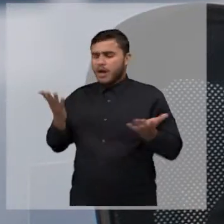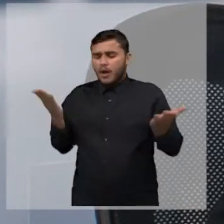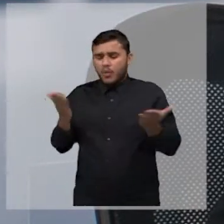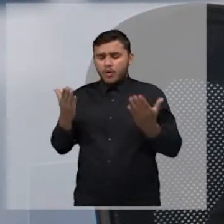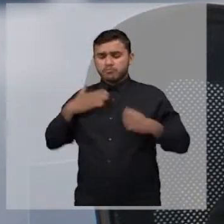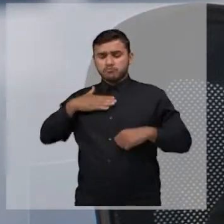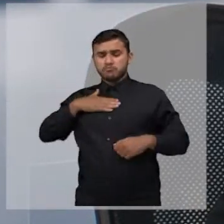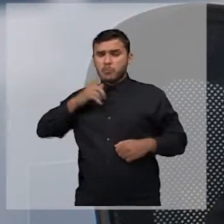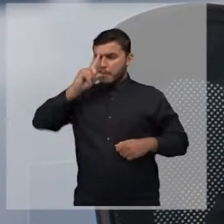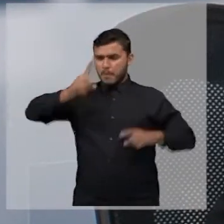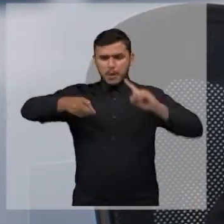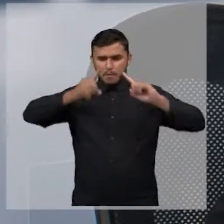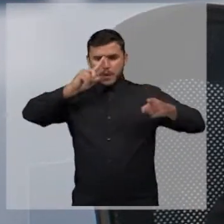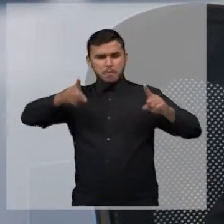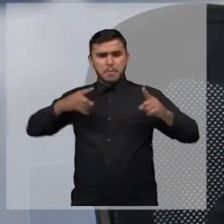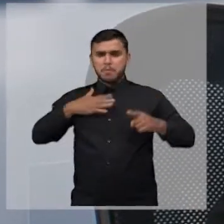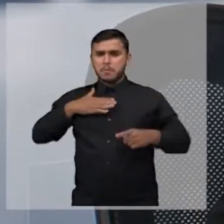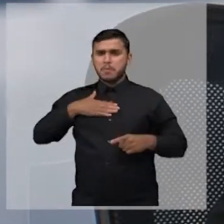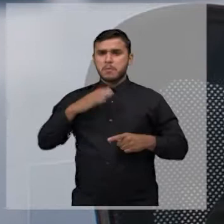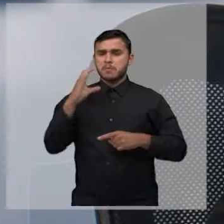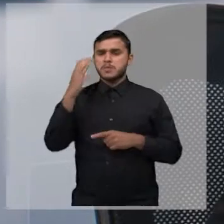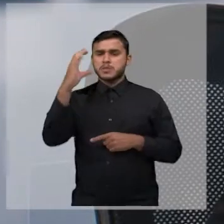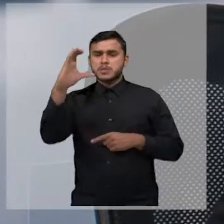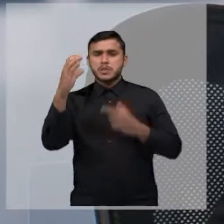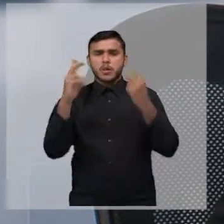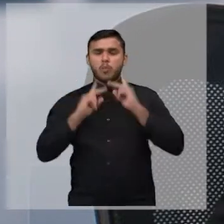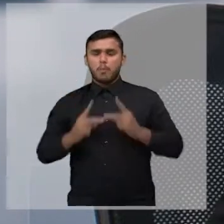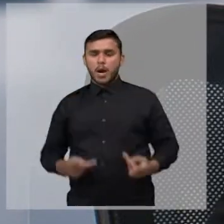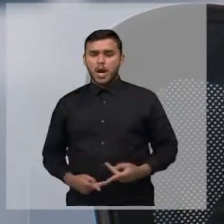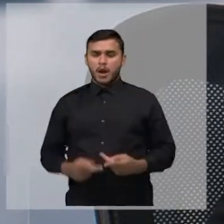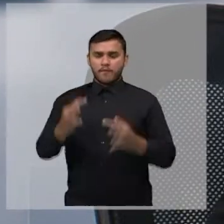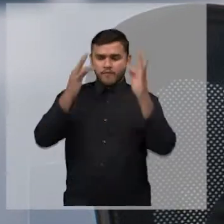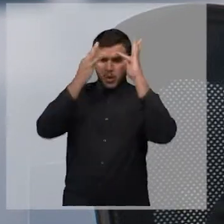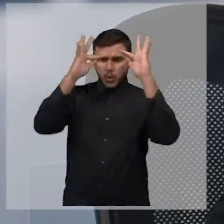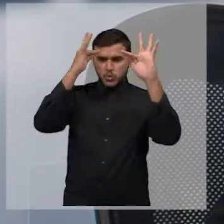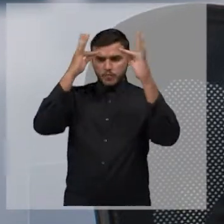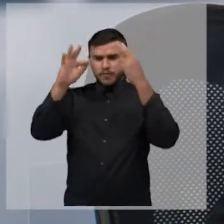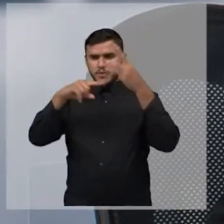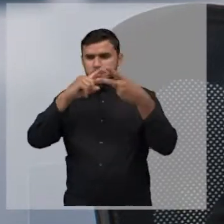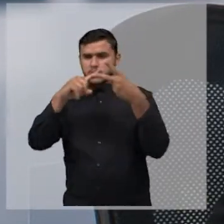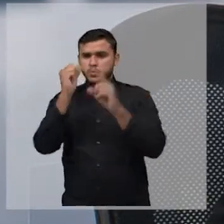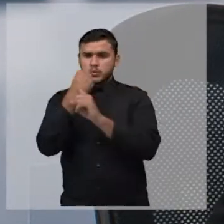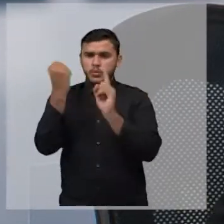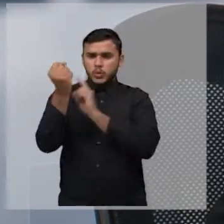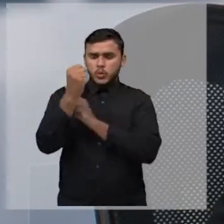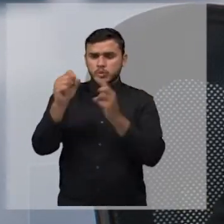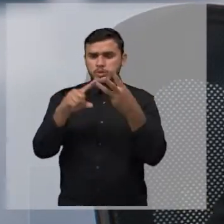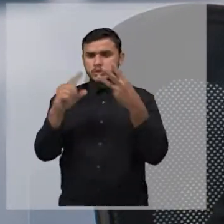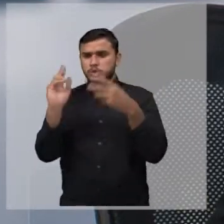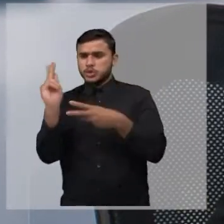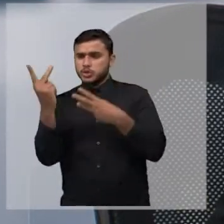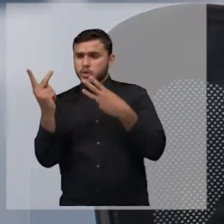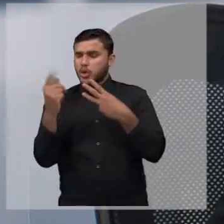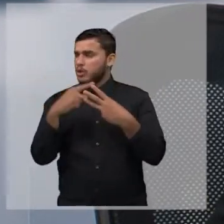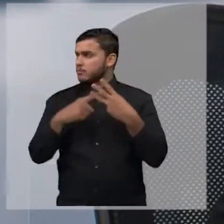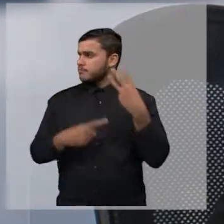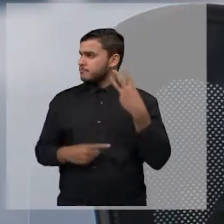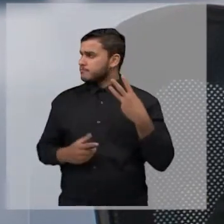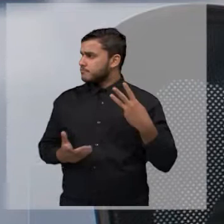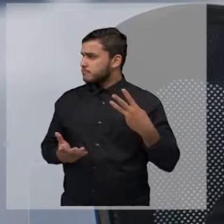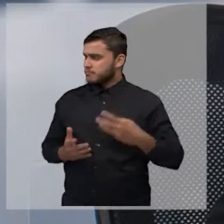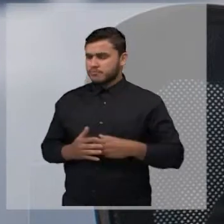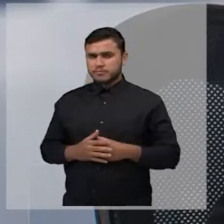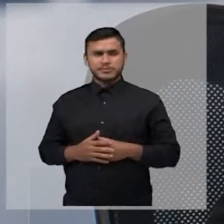guerra particular, principalmente com as ciências humanas. E o mais interessante... Não é inglória, não, essa guerra? Eu acho que